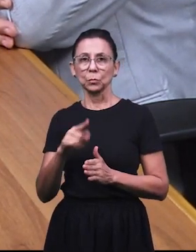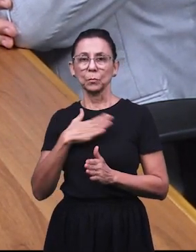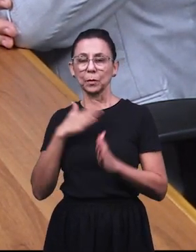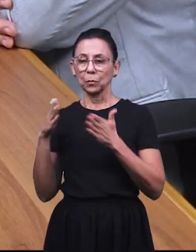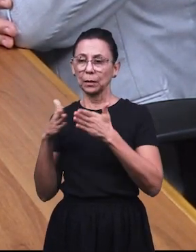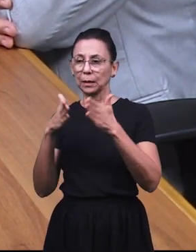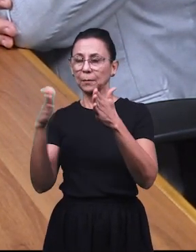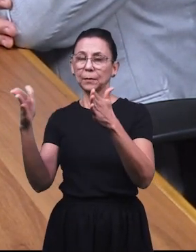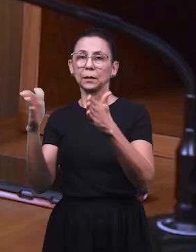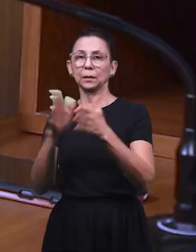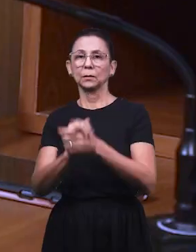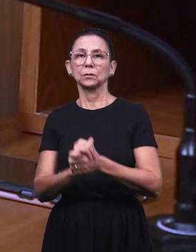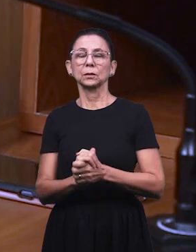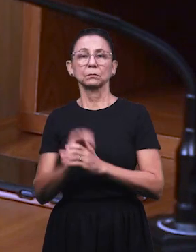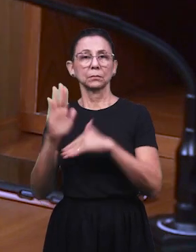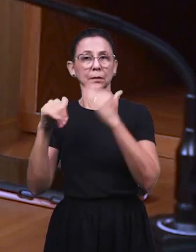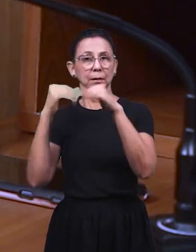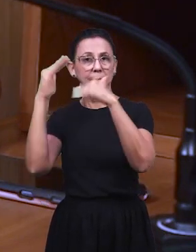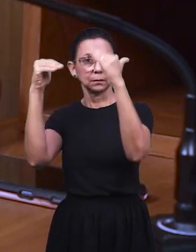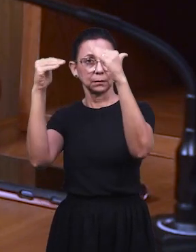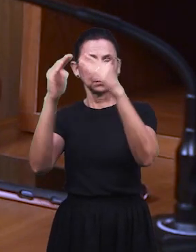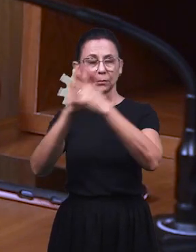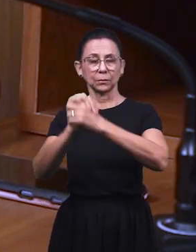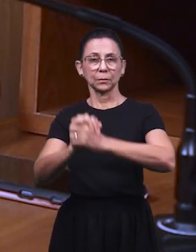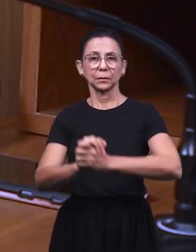cresceu. Deu frutos.